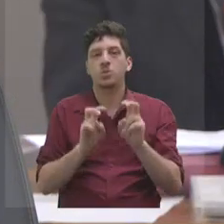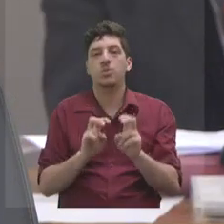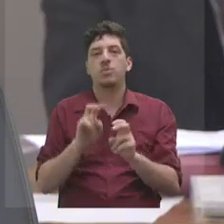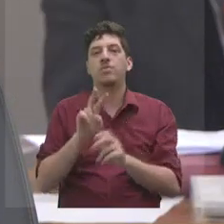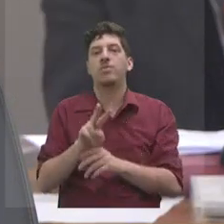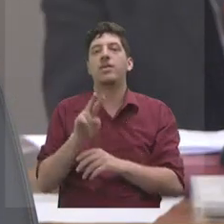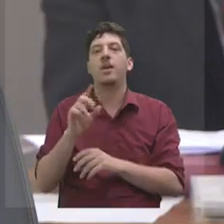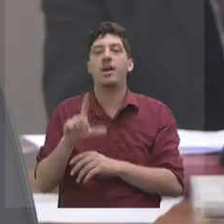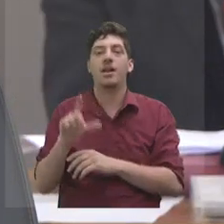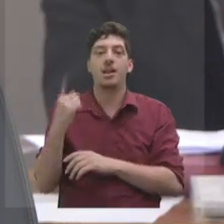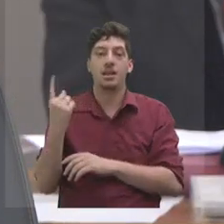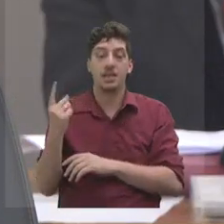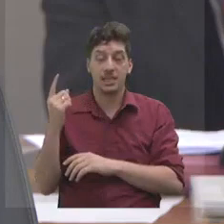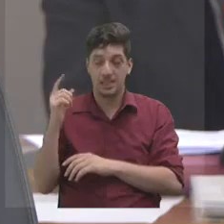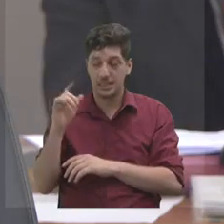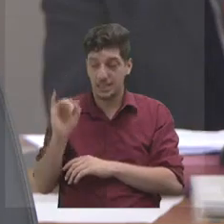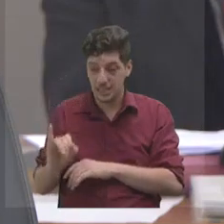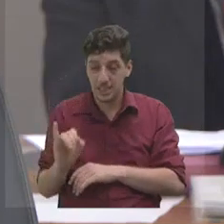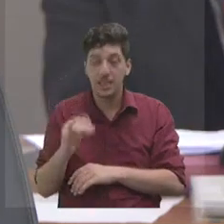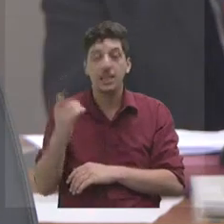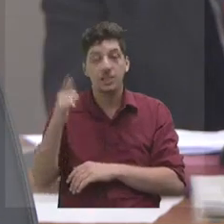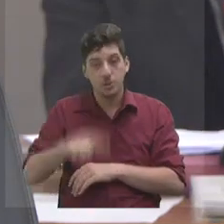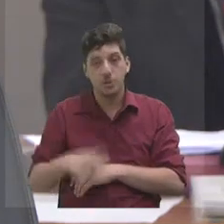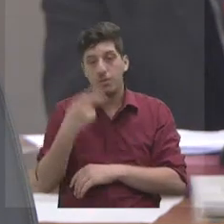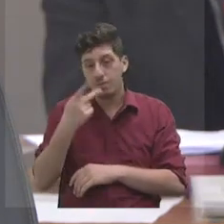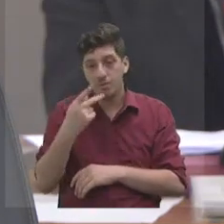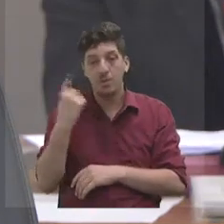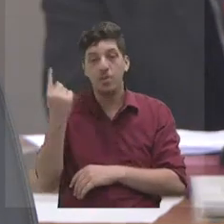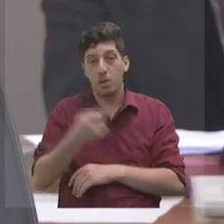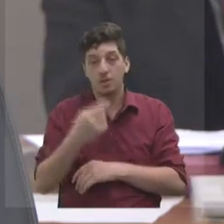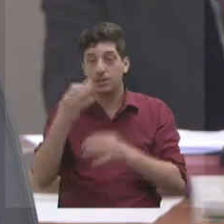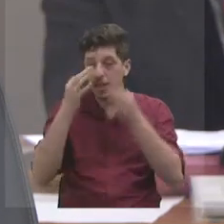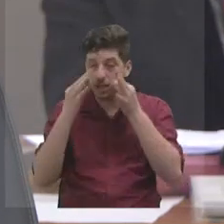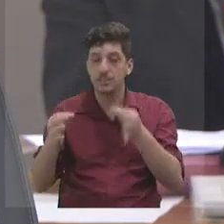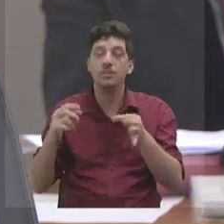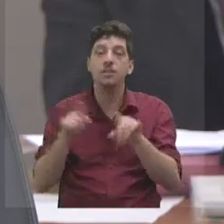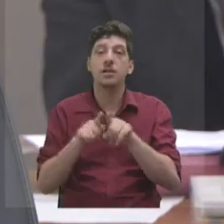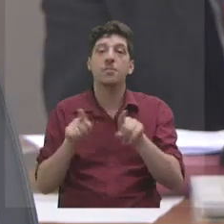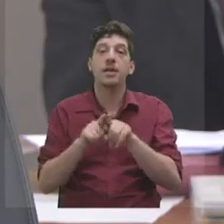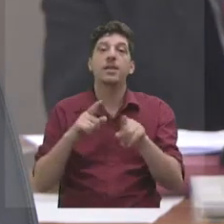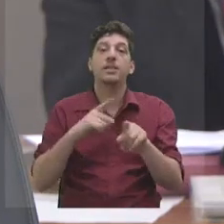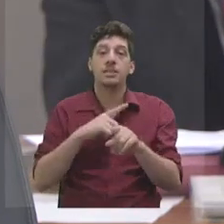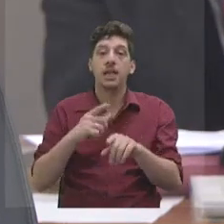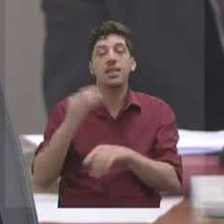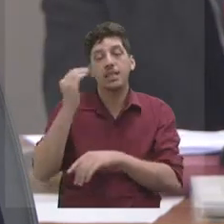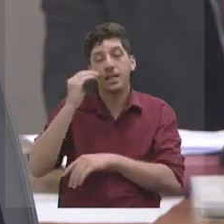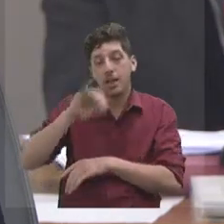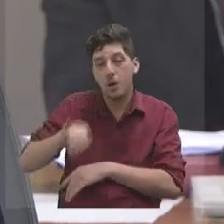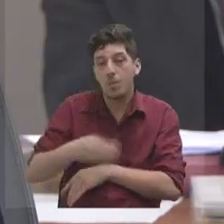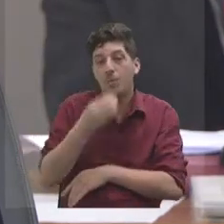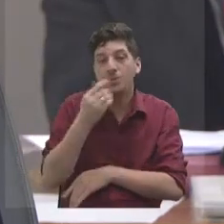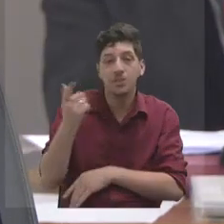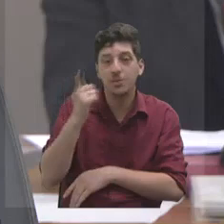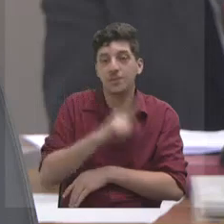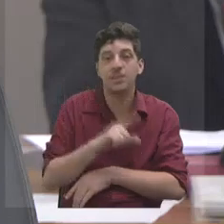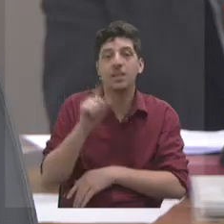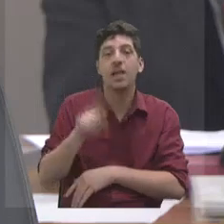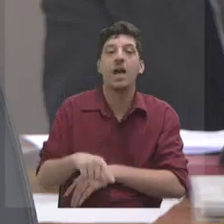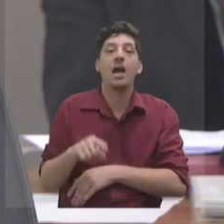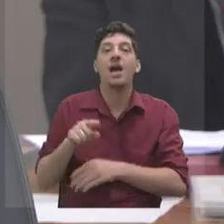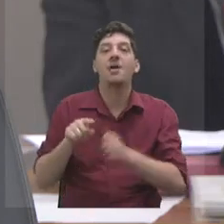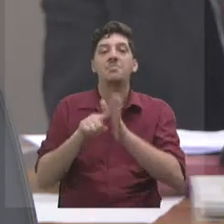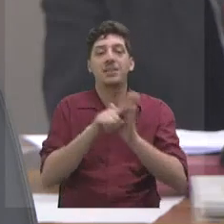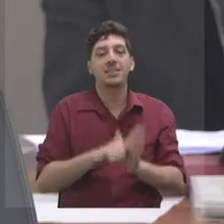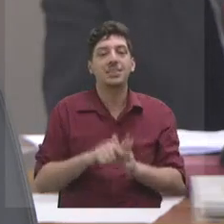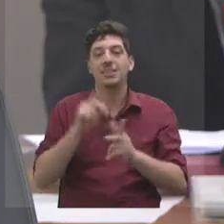então eu reforço aqui o pedido né a gente tá atento temos uma janela e de oportunidade né que vai ser a própria consulta pública